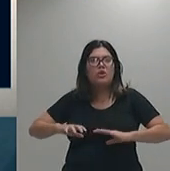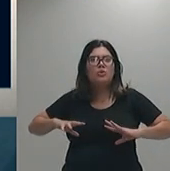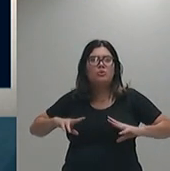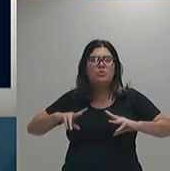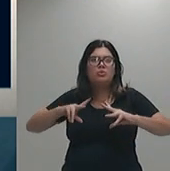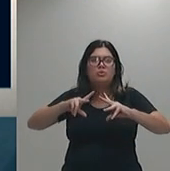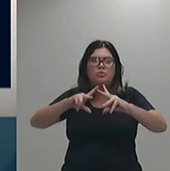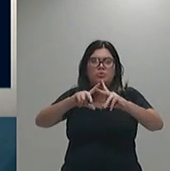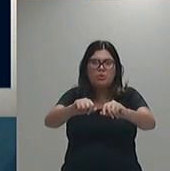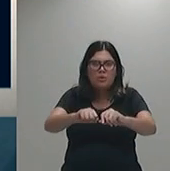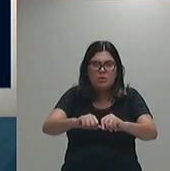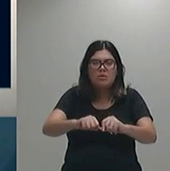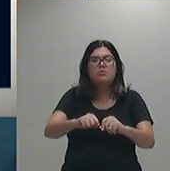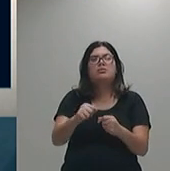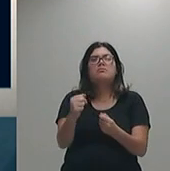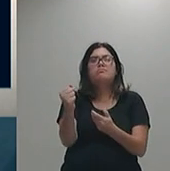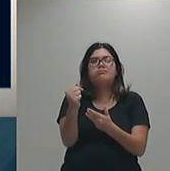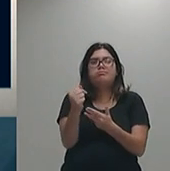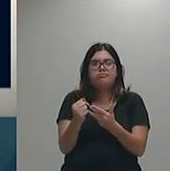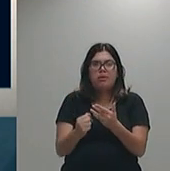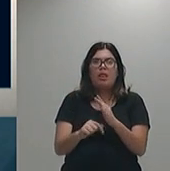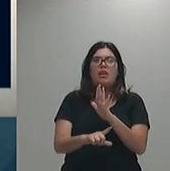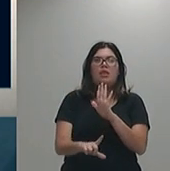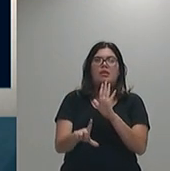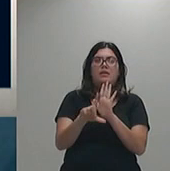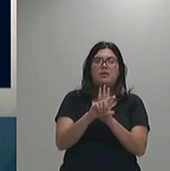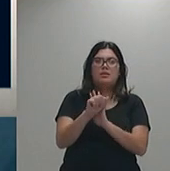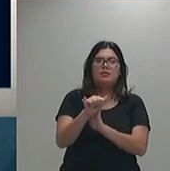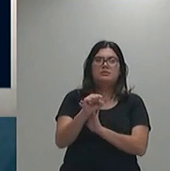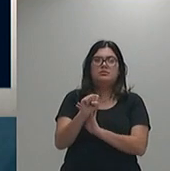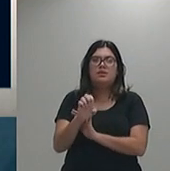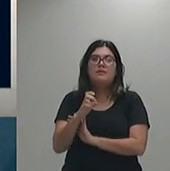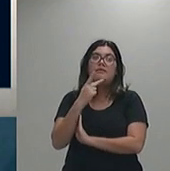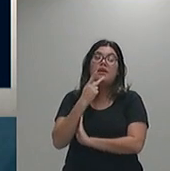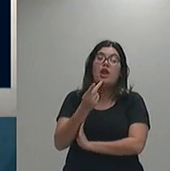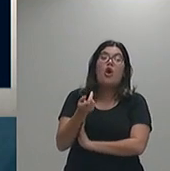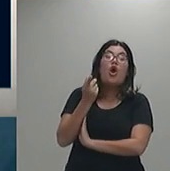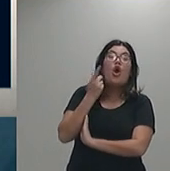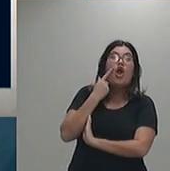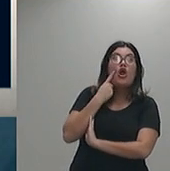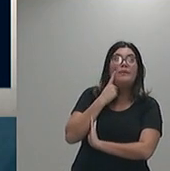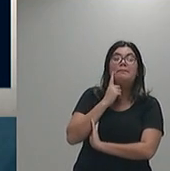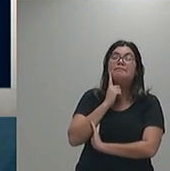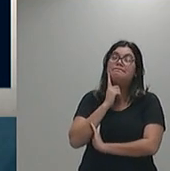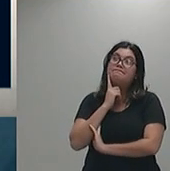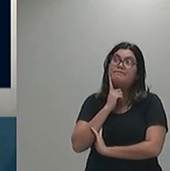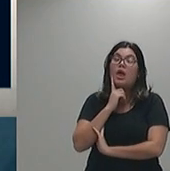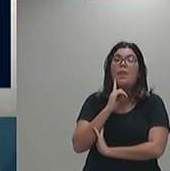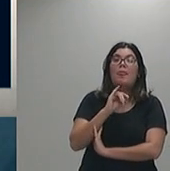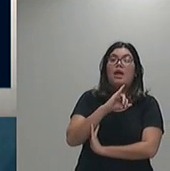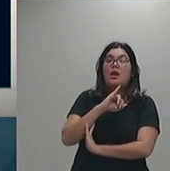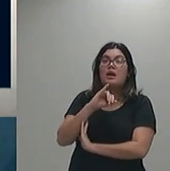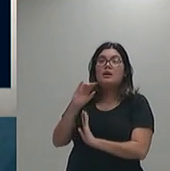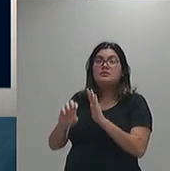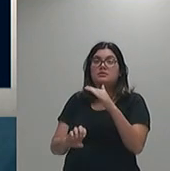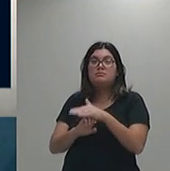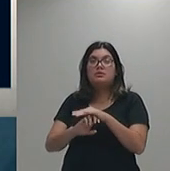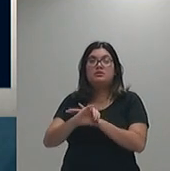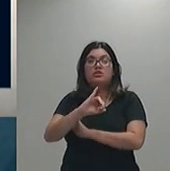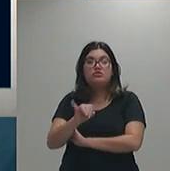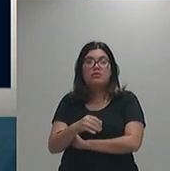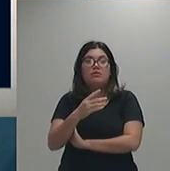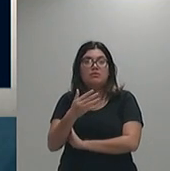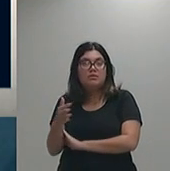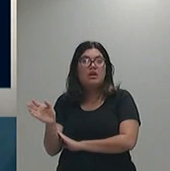questão das leis das s.as para dizer olha a j a empresa J só